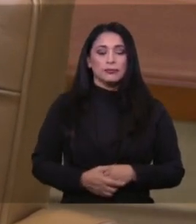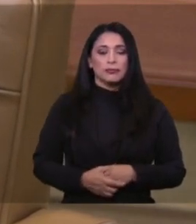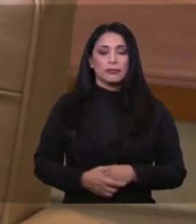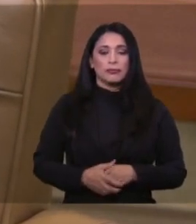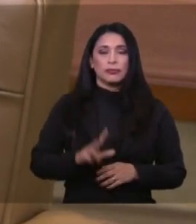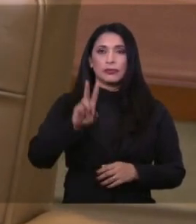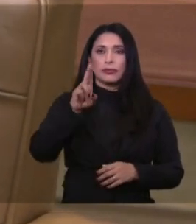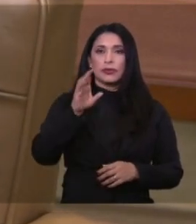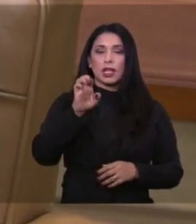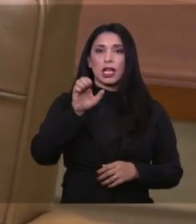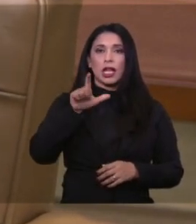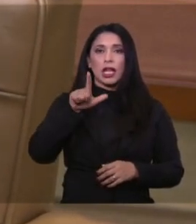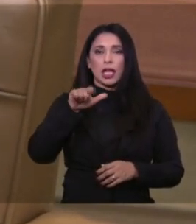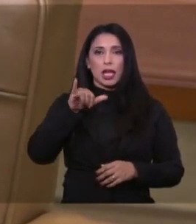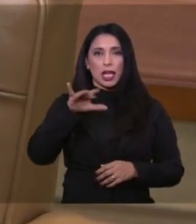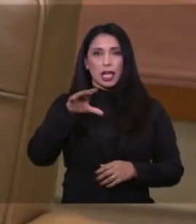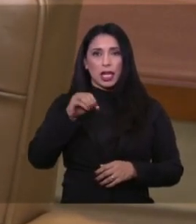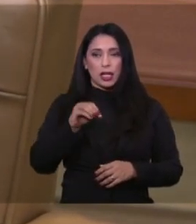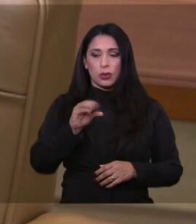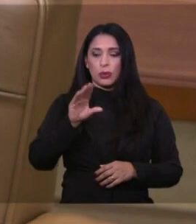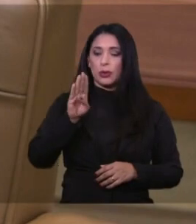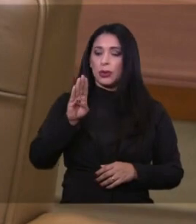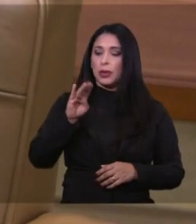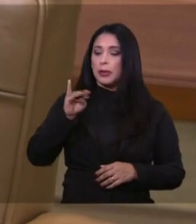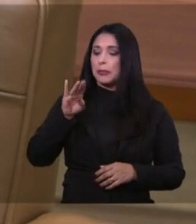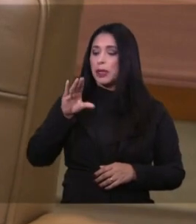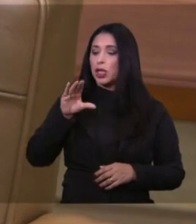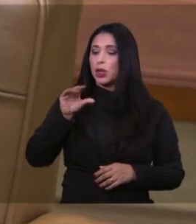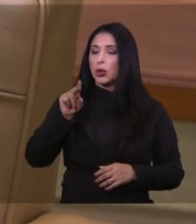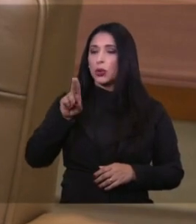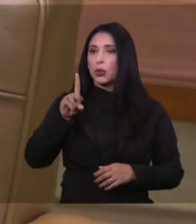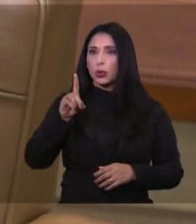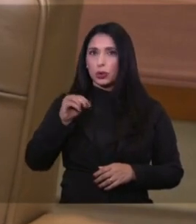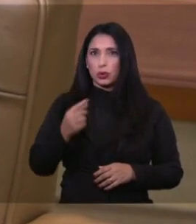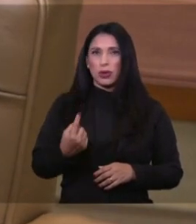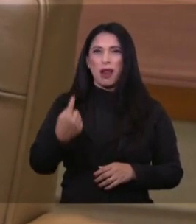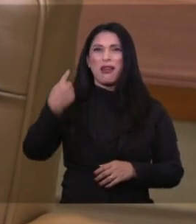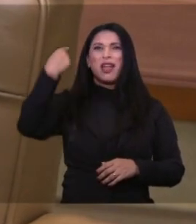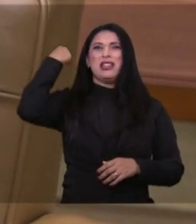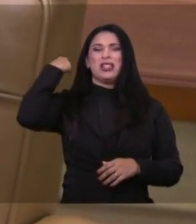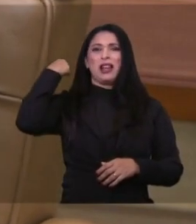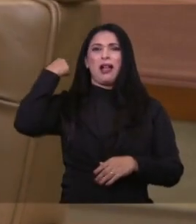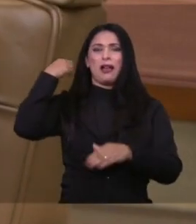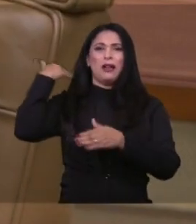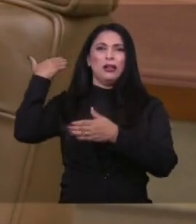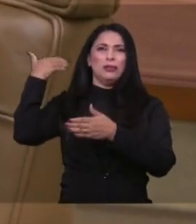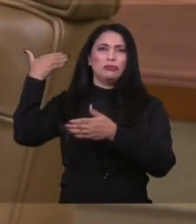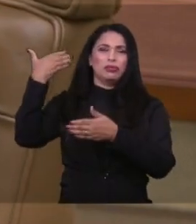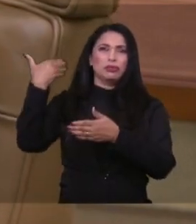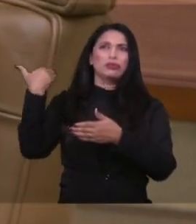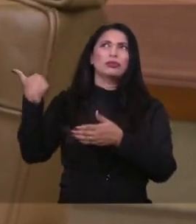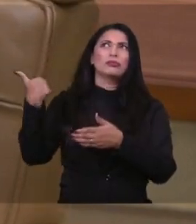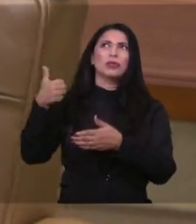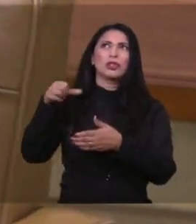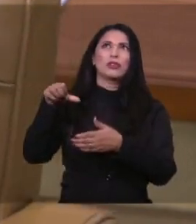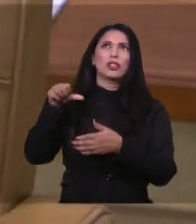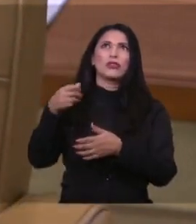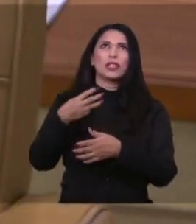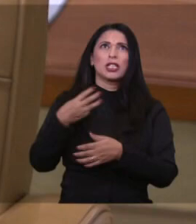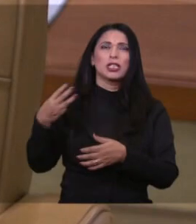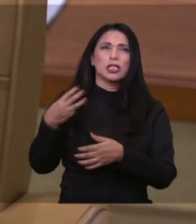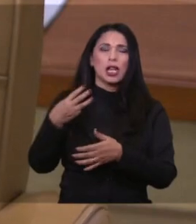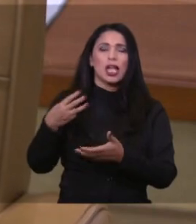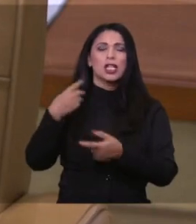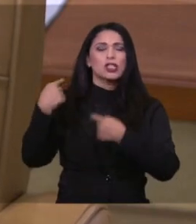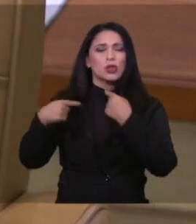Hélio Bicudo. Ministro, pausa, fale e bebe água. Com a palavra, o ministro Desde Gilmar lá, Mendes. Discutimos, em 93, a revisão